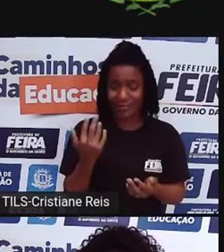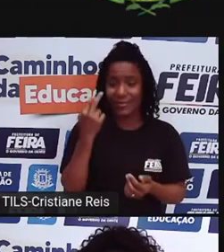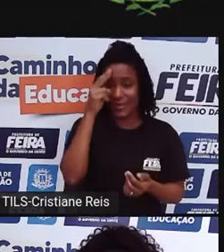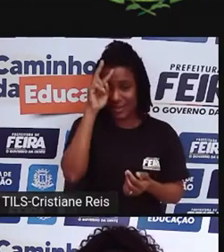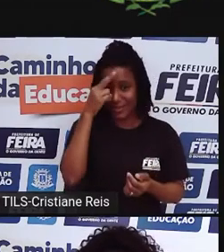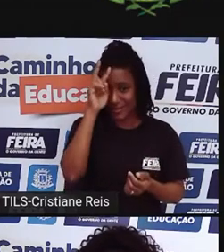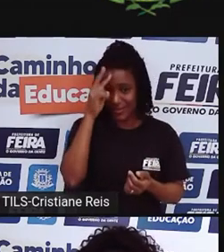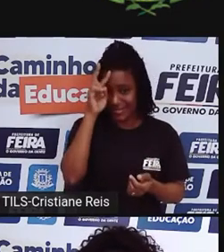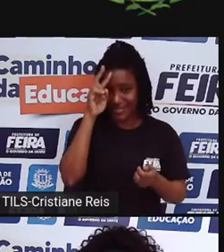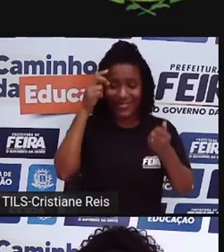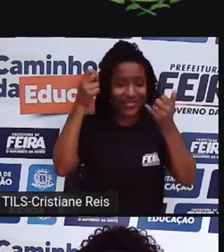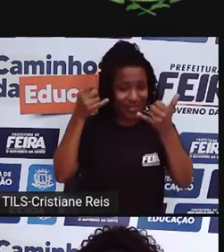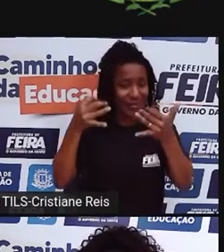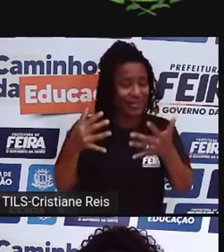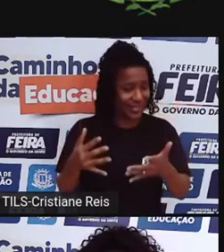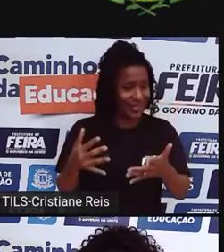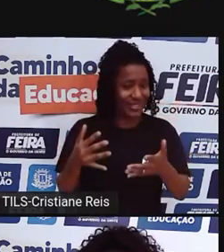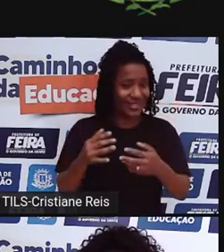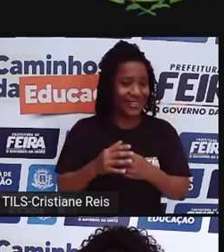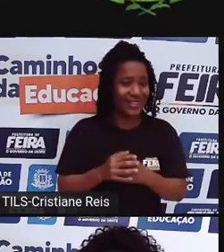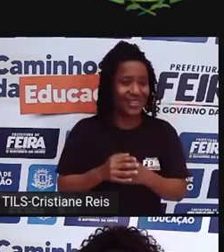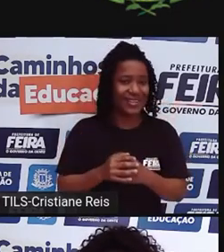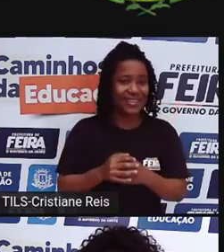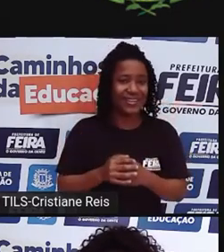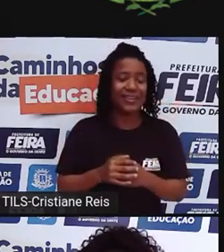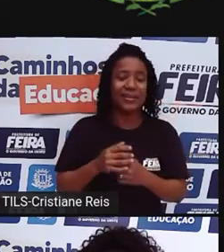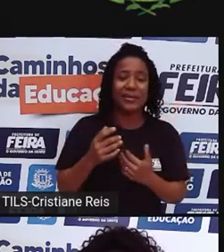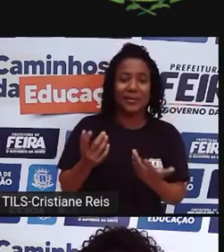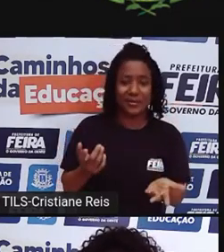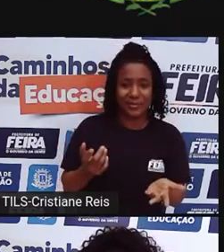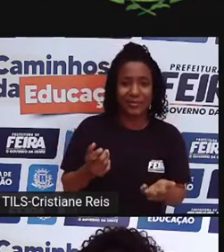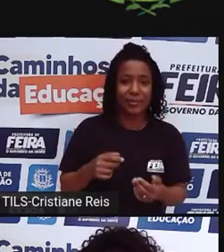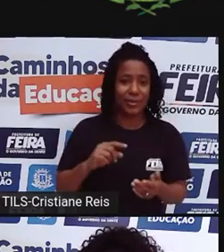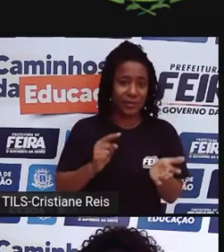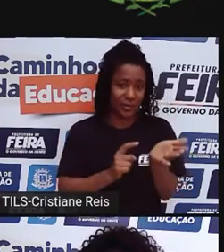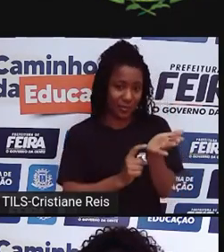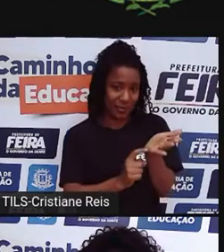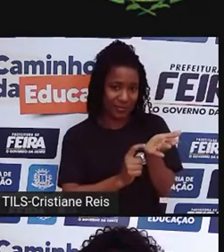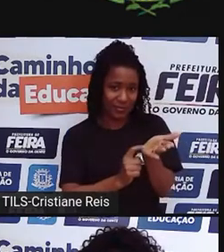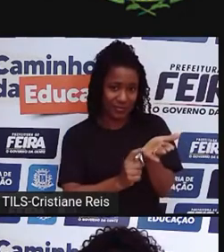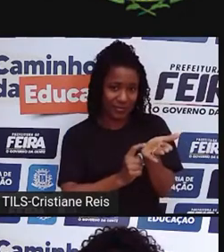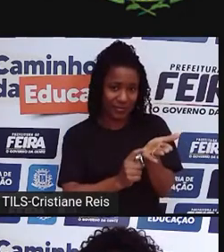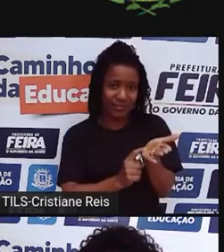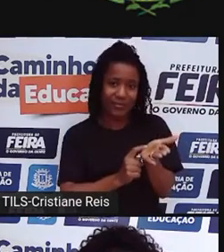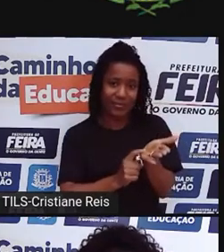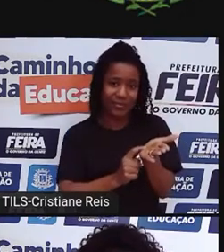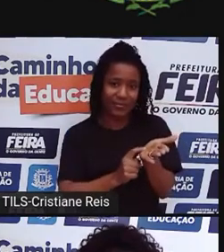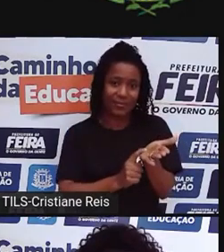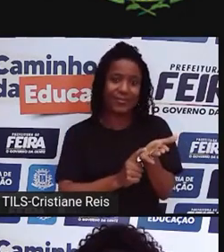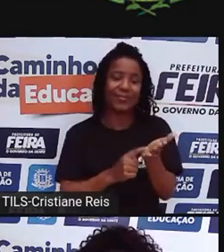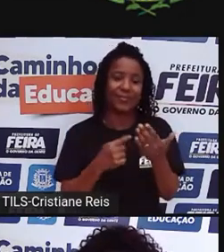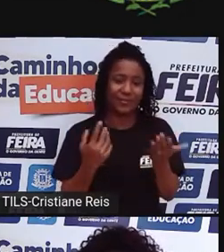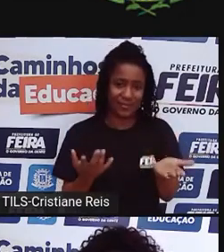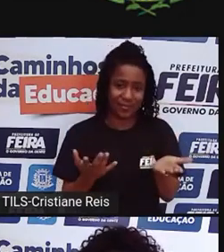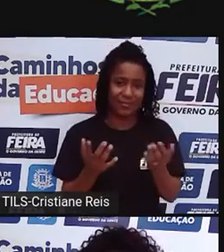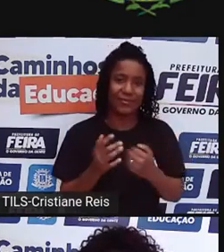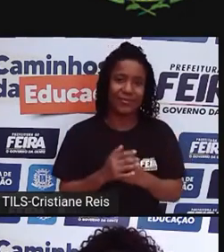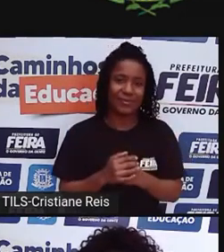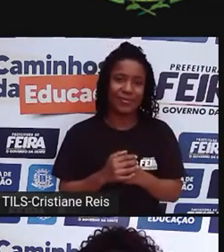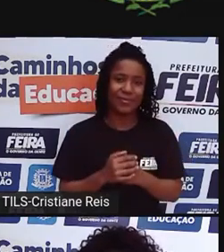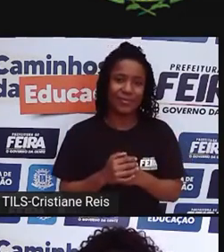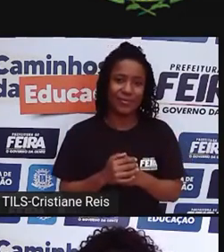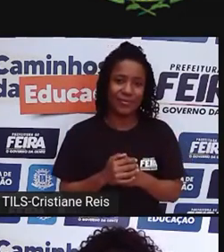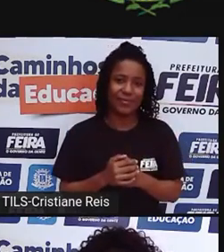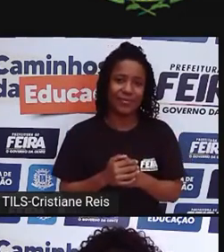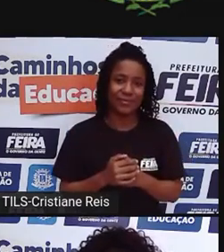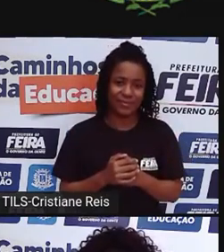de minha posição, né? Eu sou branco, então assim, muito do que as pessoas vivem não vai me atingir. Então eu não tô